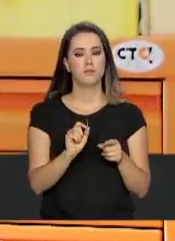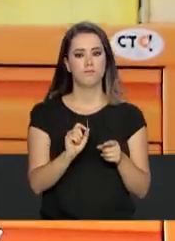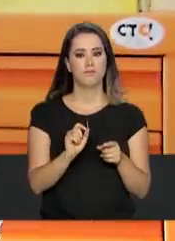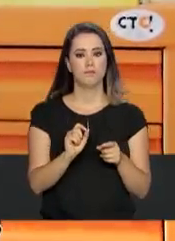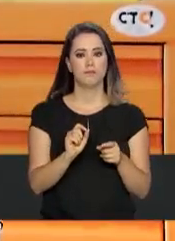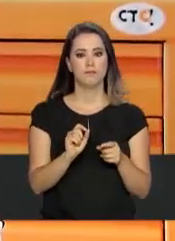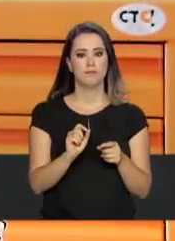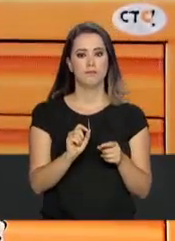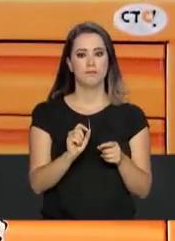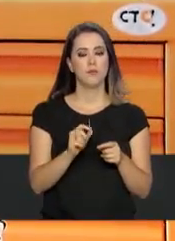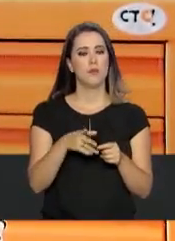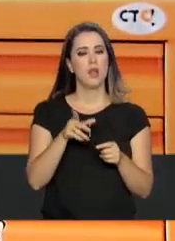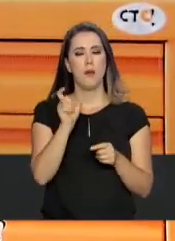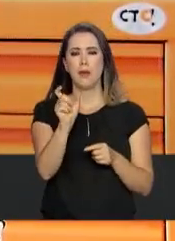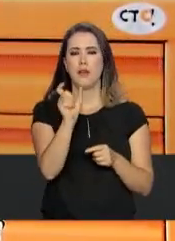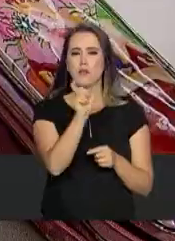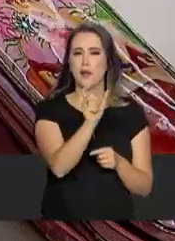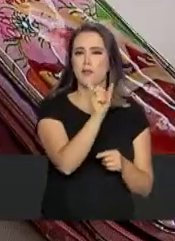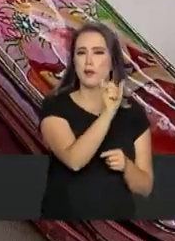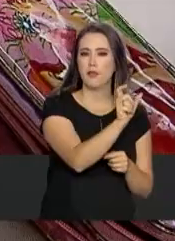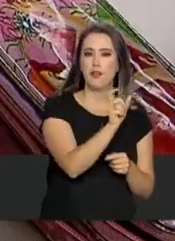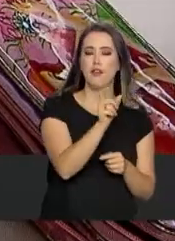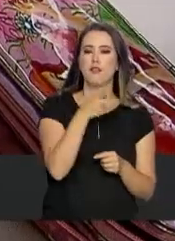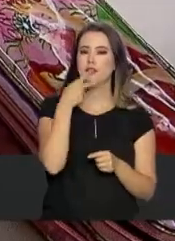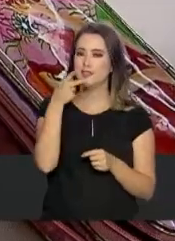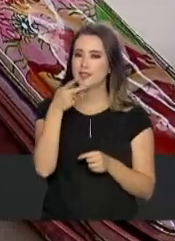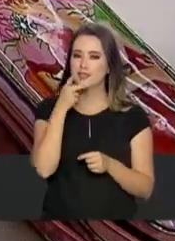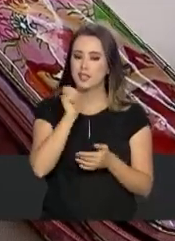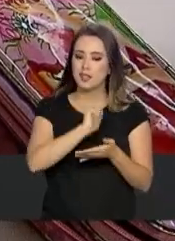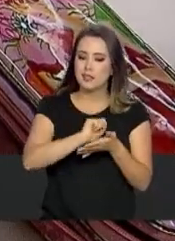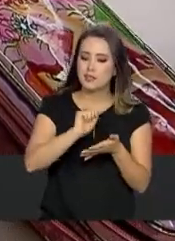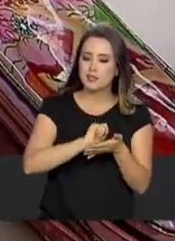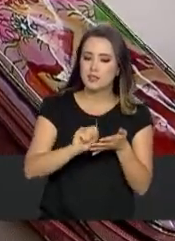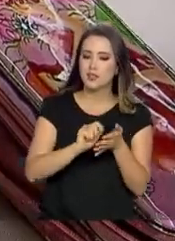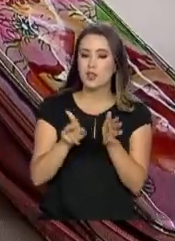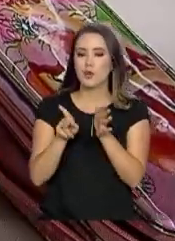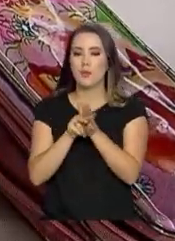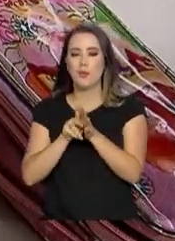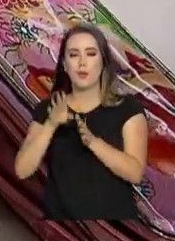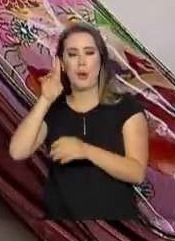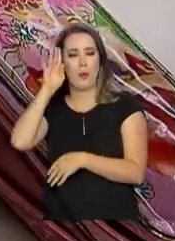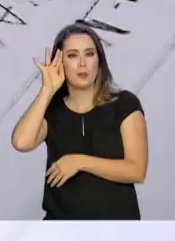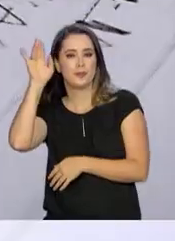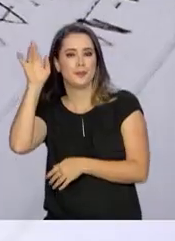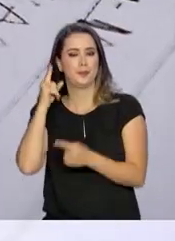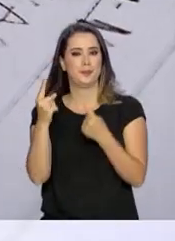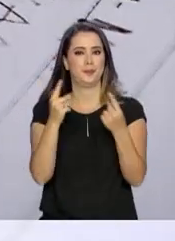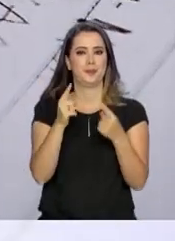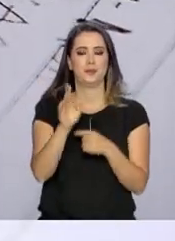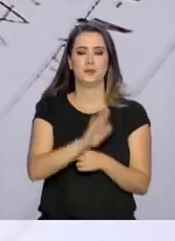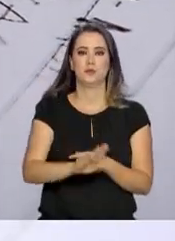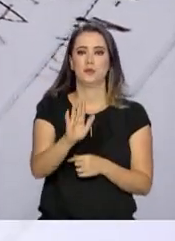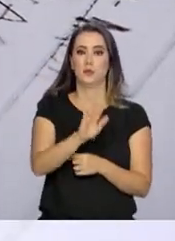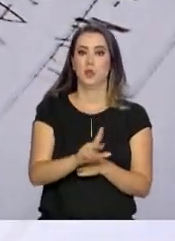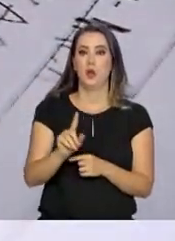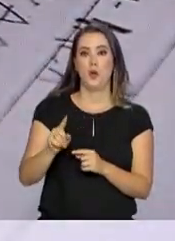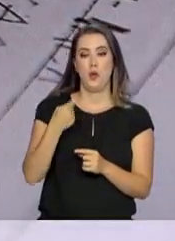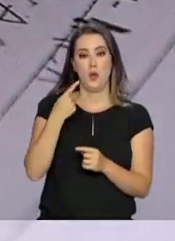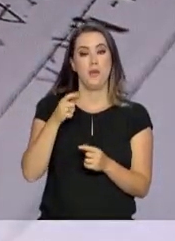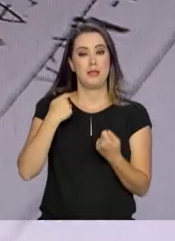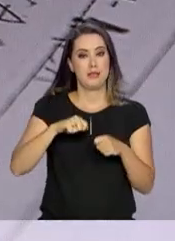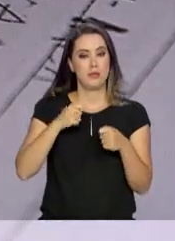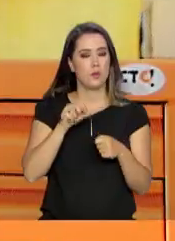o ditado traz palavras que fazem parte do imaginário popular e o desafio é pôr no papel o que os